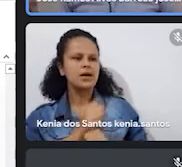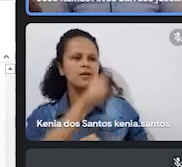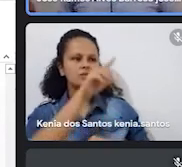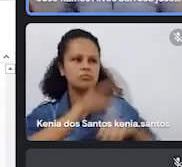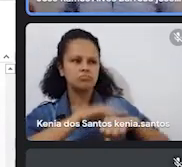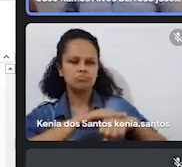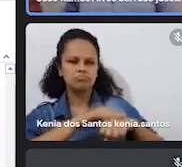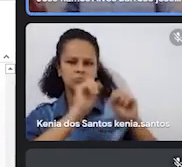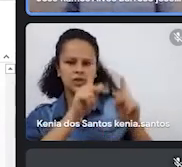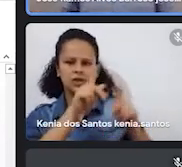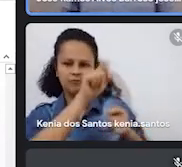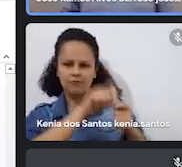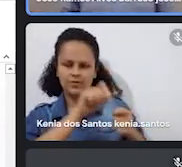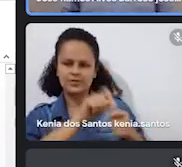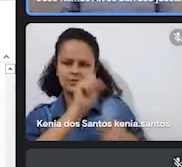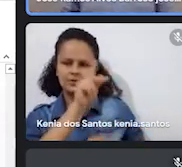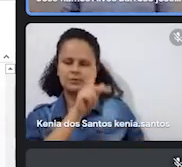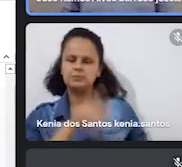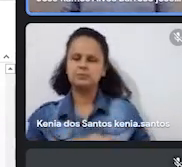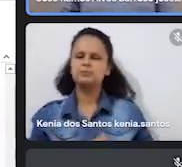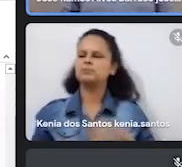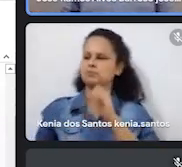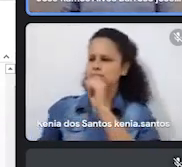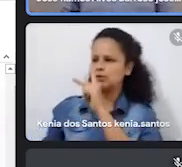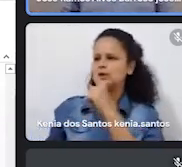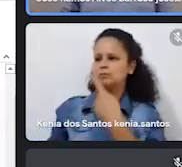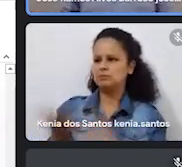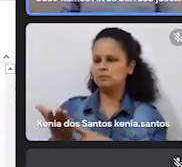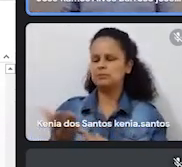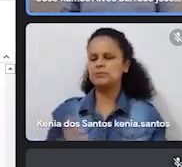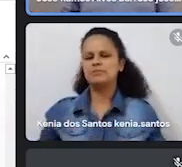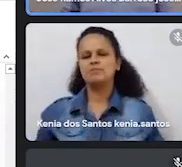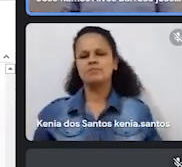Beleza? Tá, tranquilo.